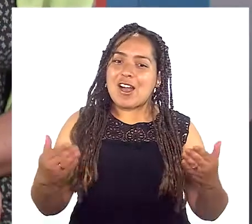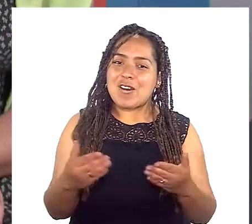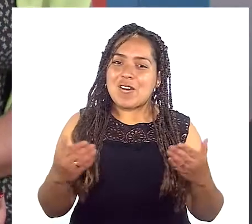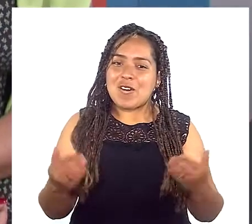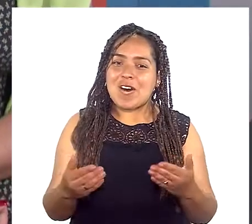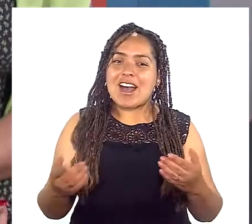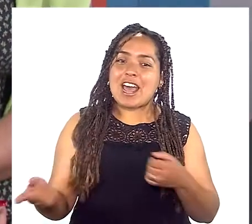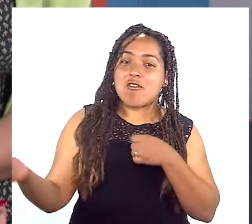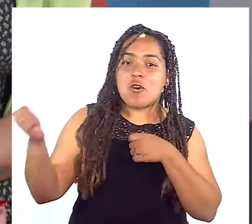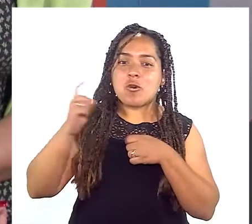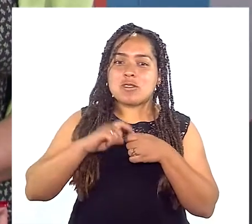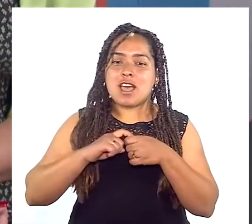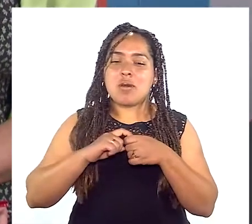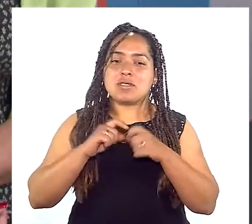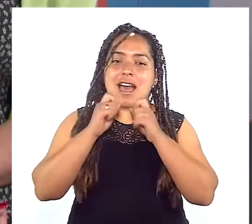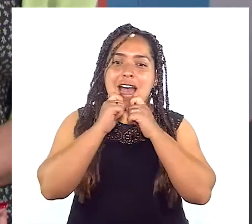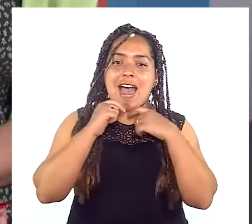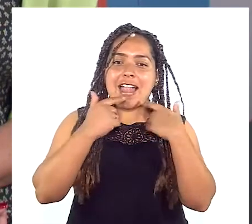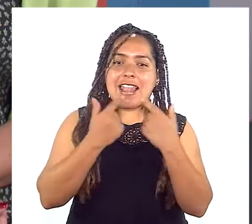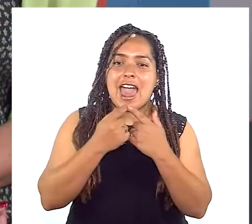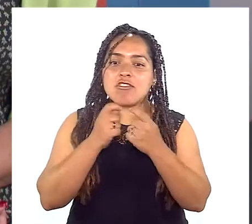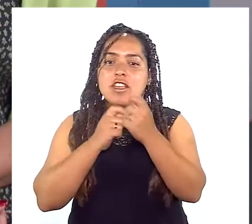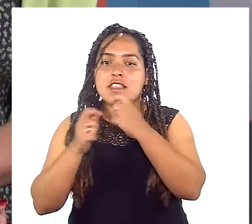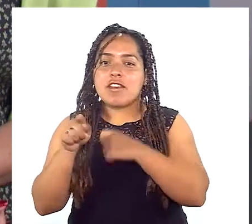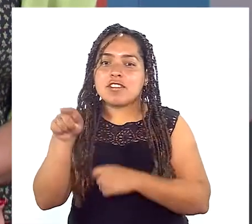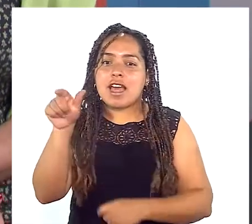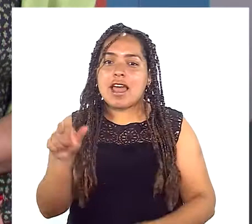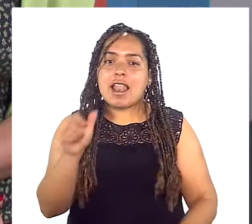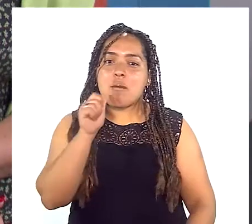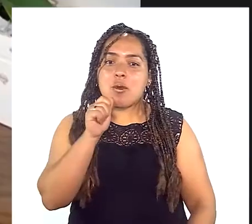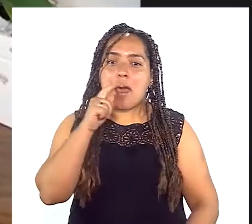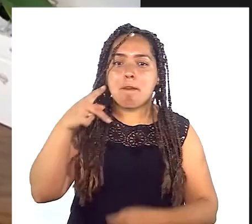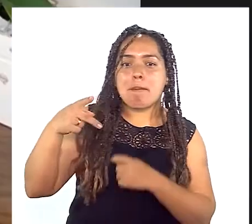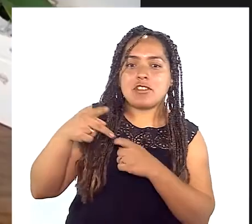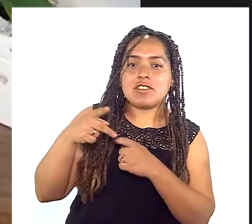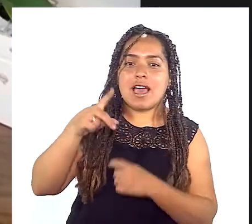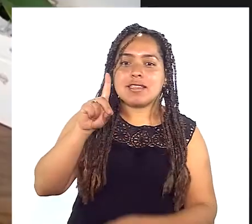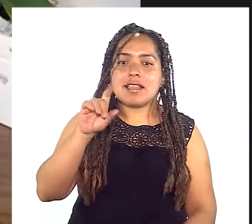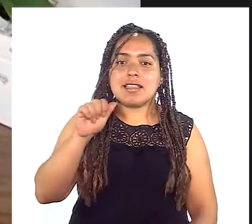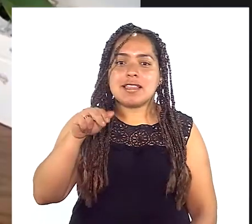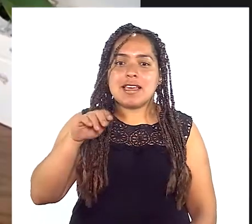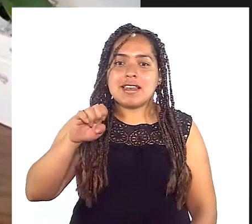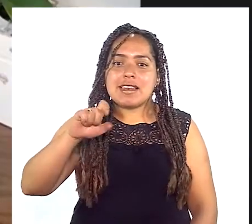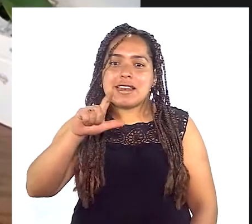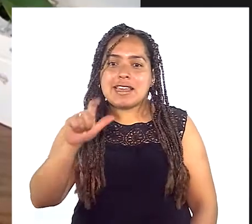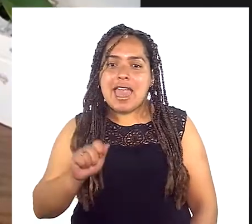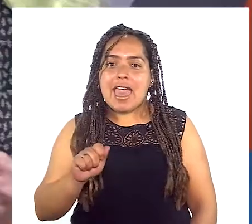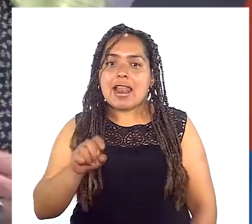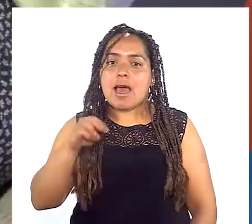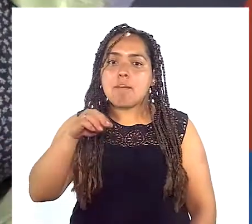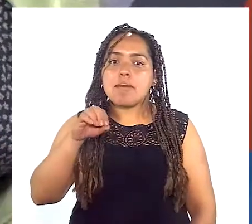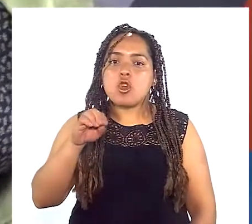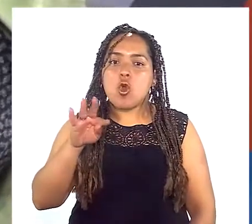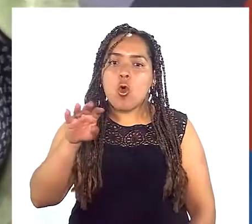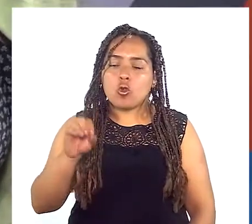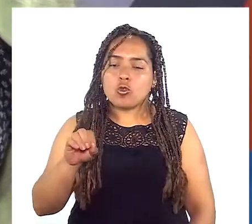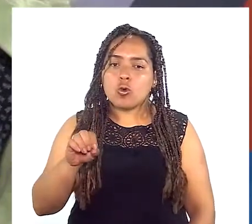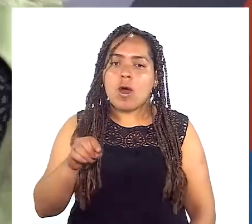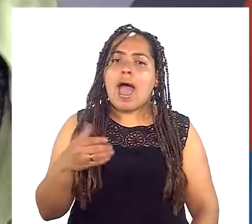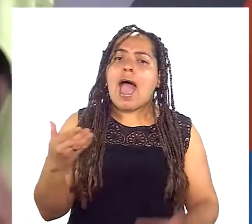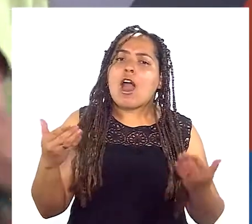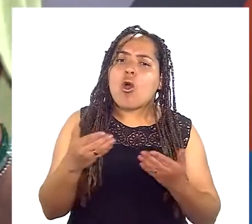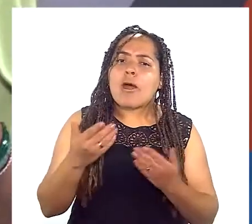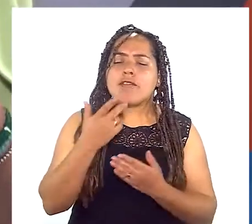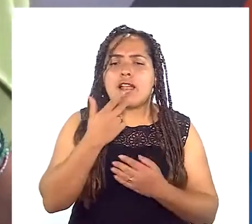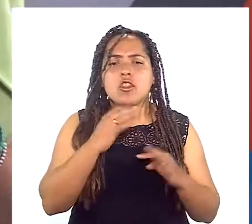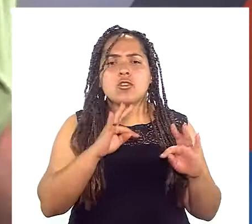Estamos de volta com a Alerj Entrevista hoje com a pediatra a doutora Daniela Piotto. Doutora, e a parte tecnológica? Porque